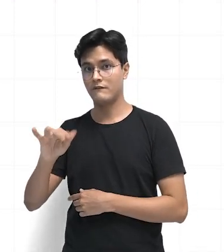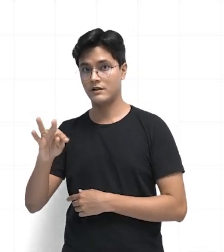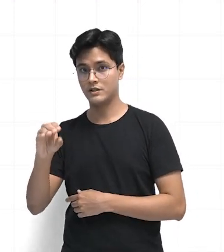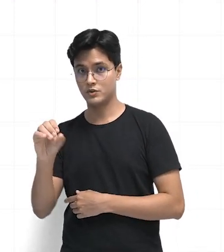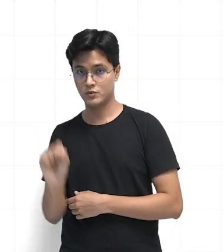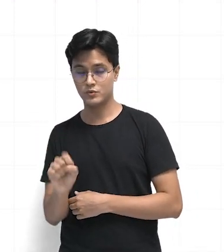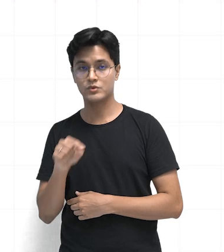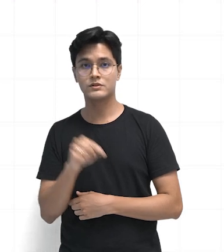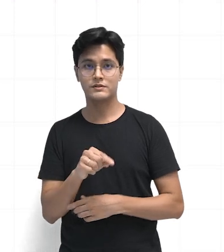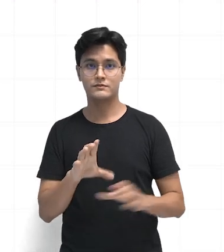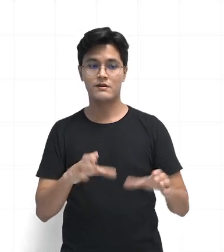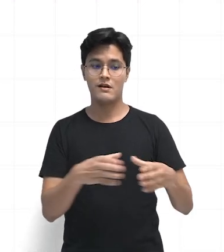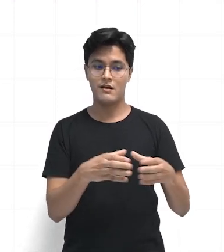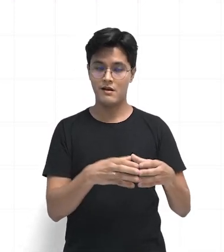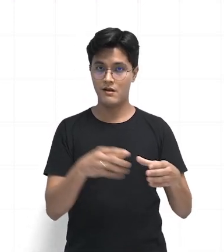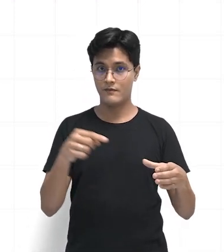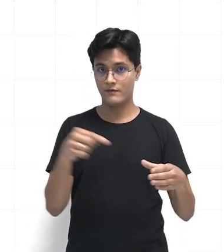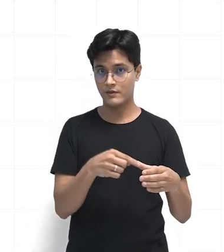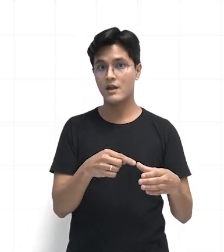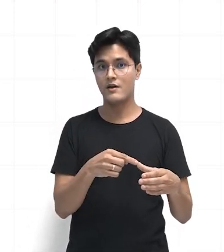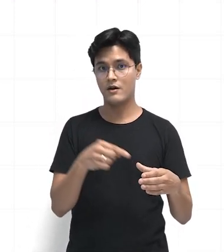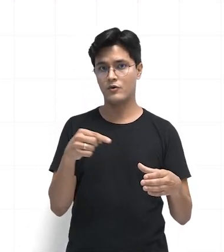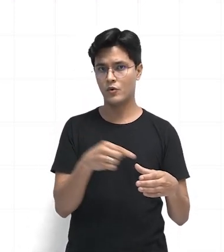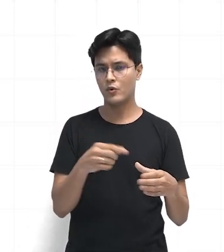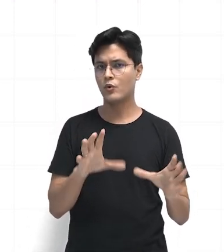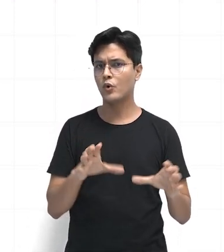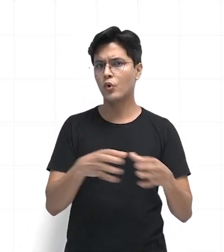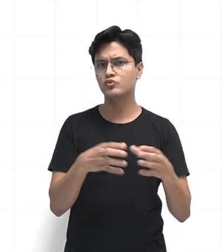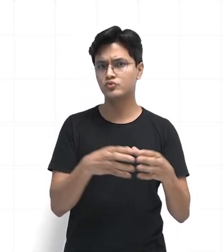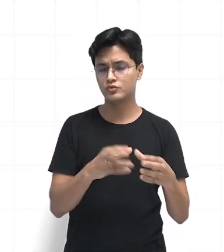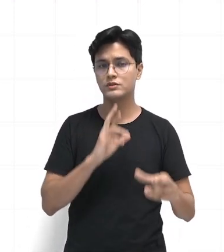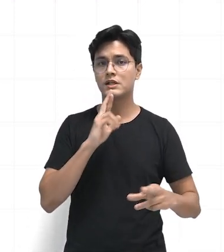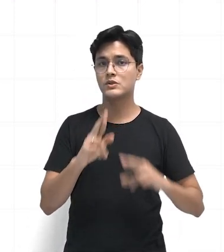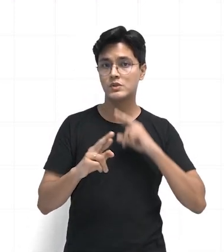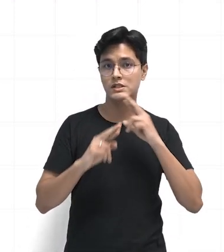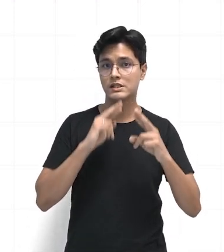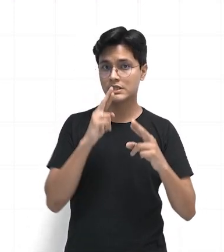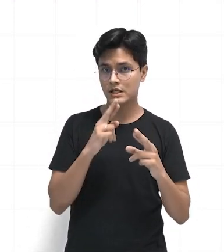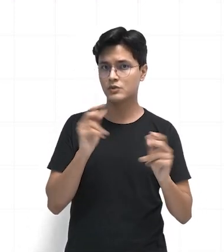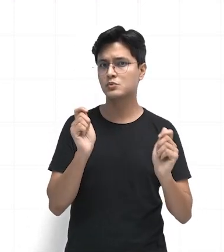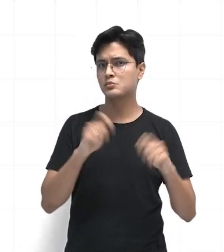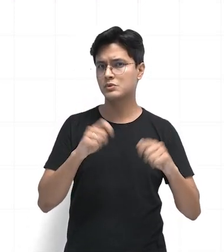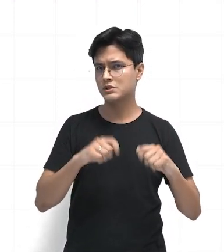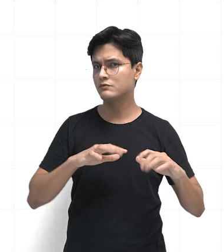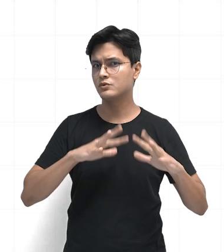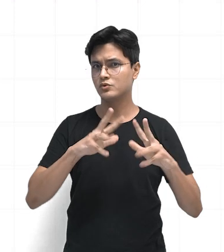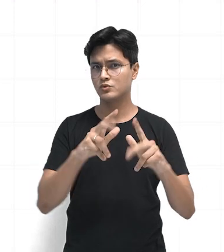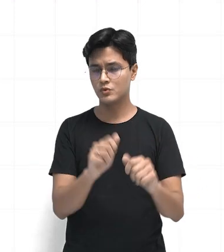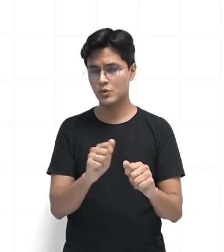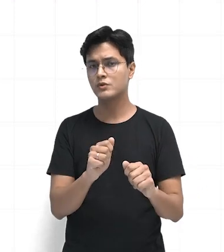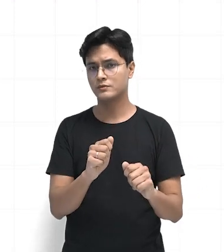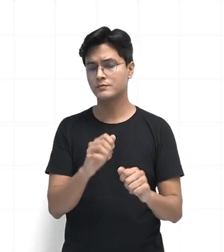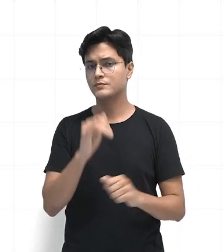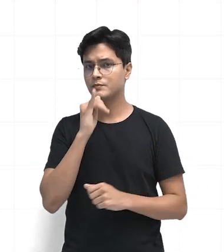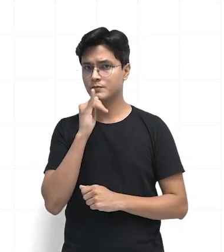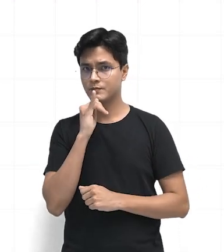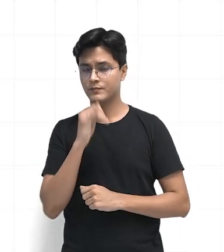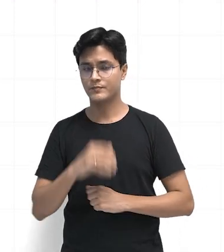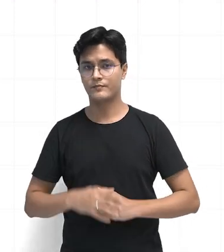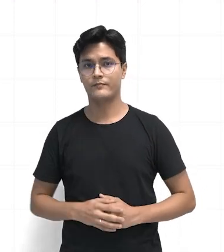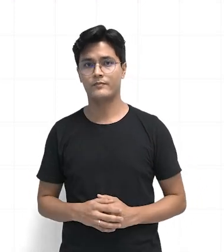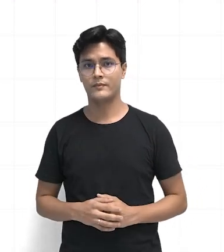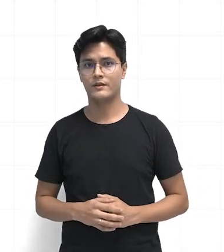de todos os resultados possíveis. Ou seja, vamos lembrar do nosso dado. Todos os